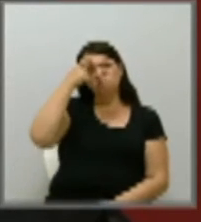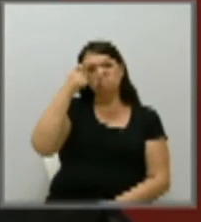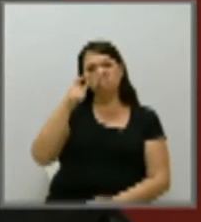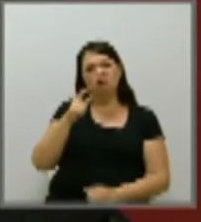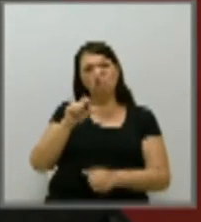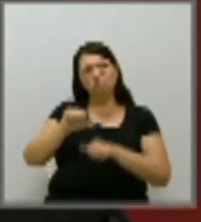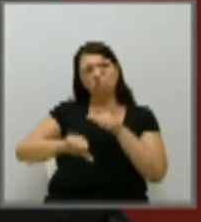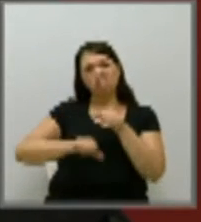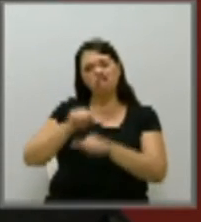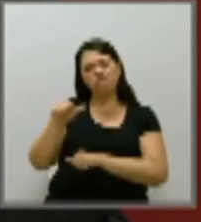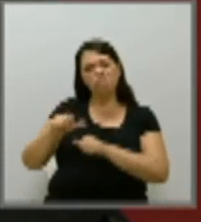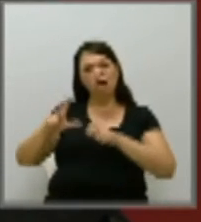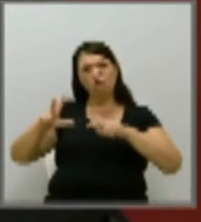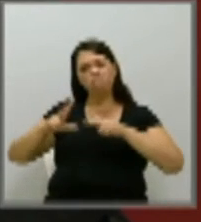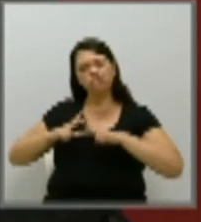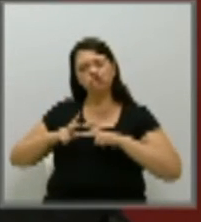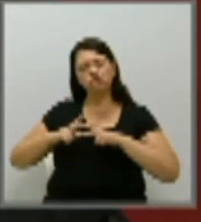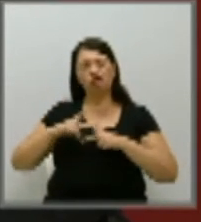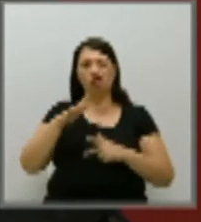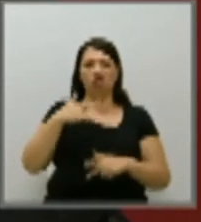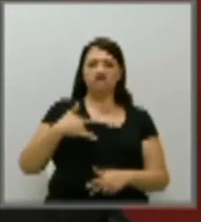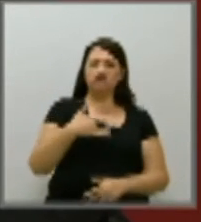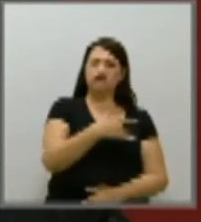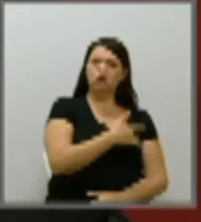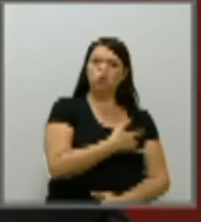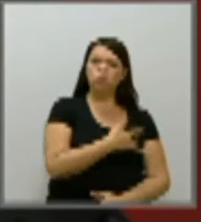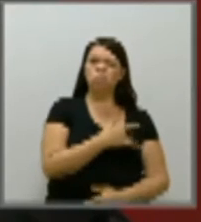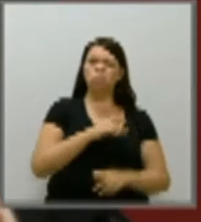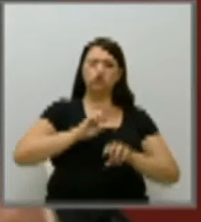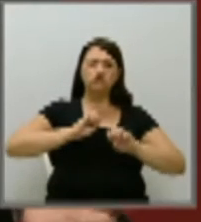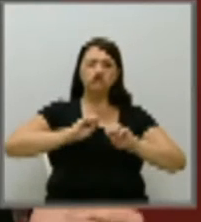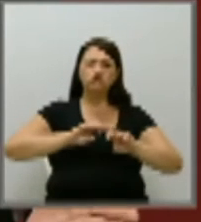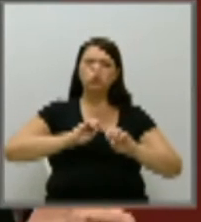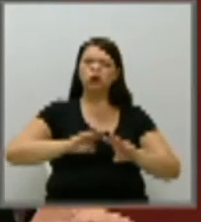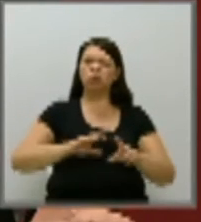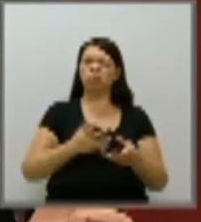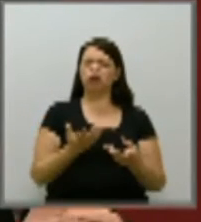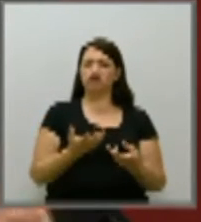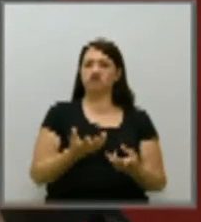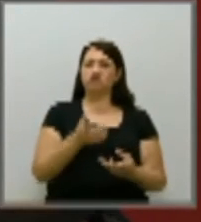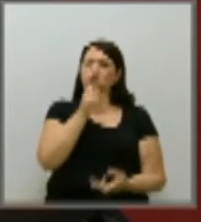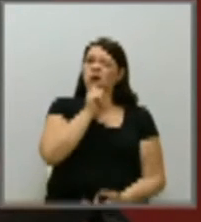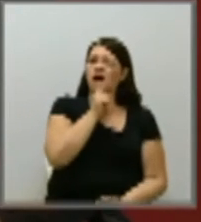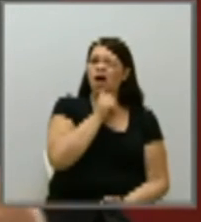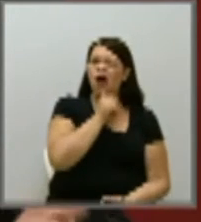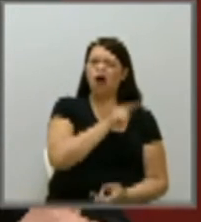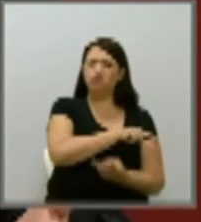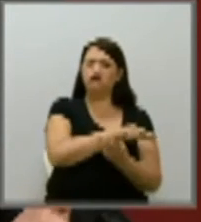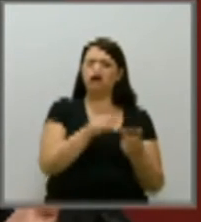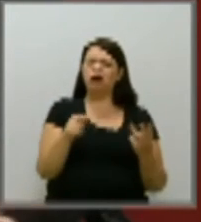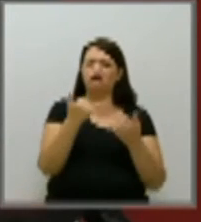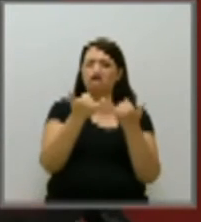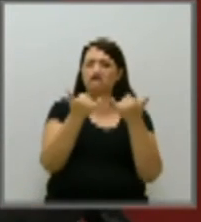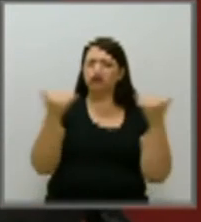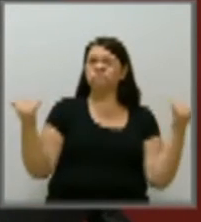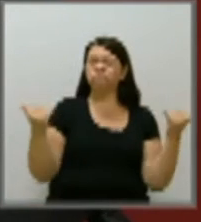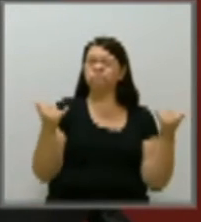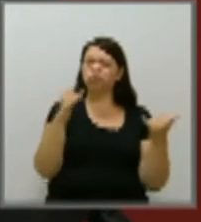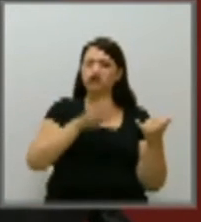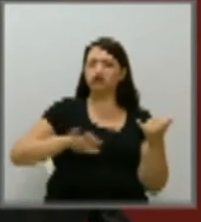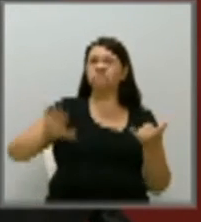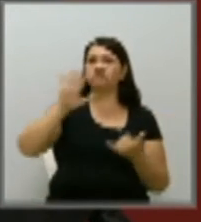de educação, da saúde e da água, da energia, de modo